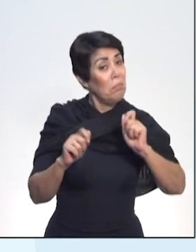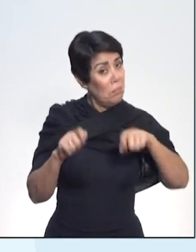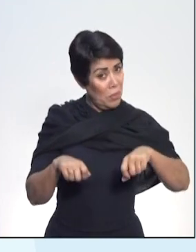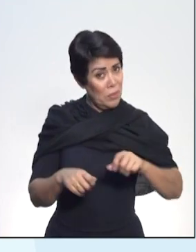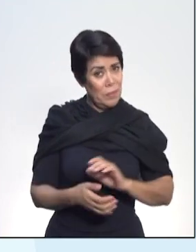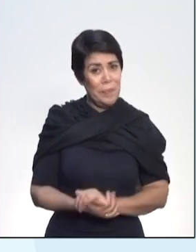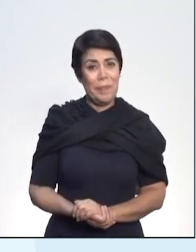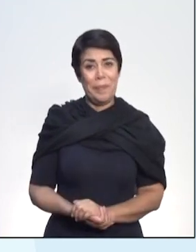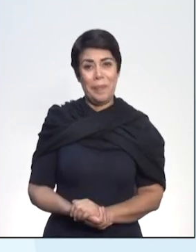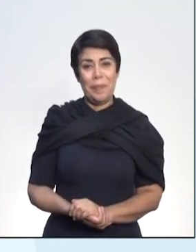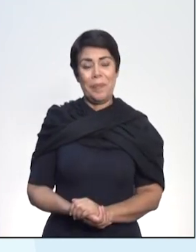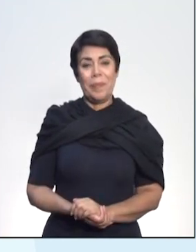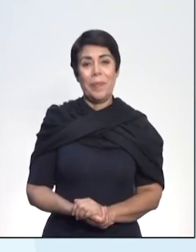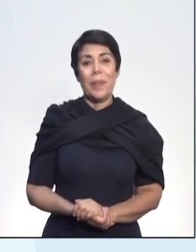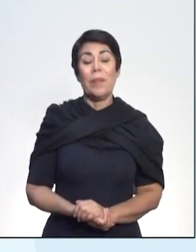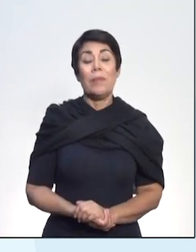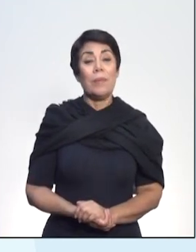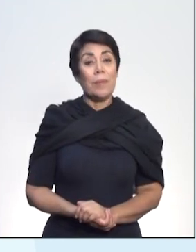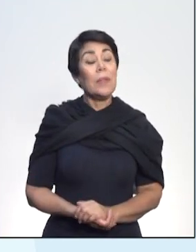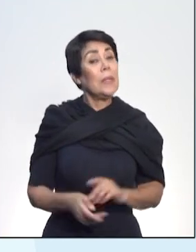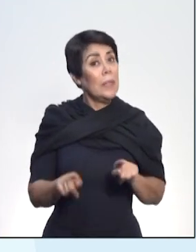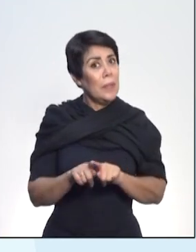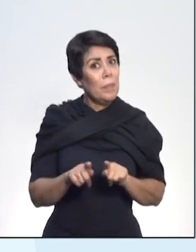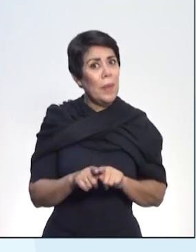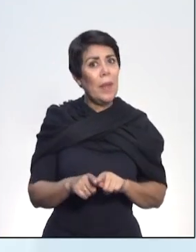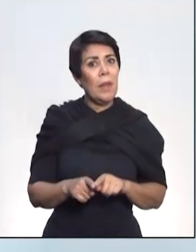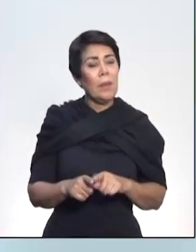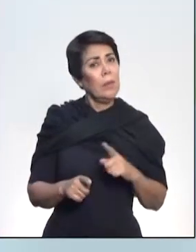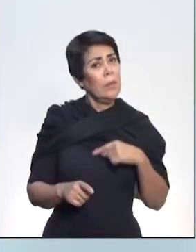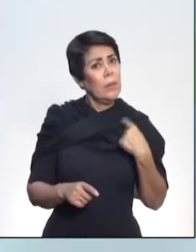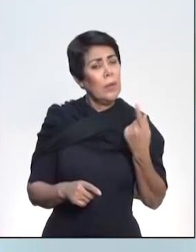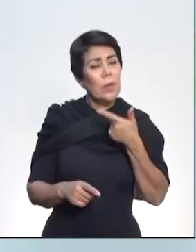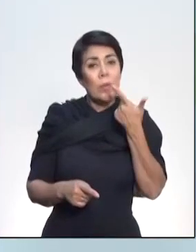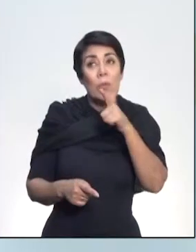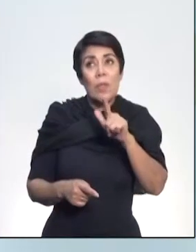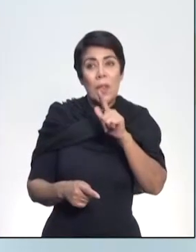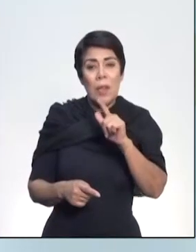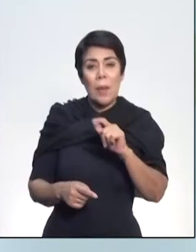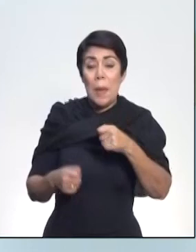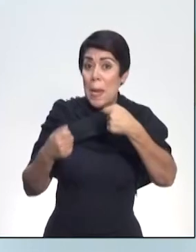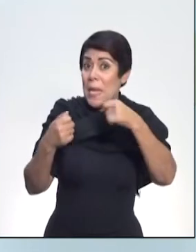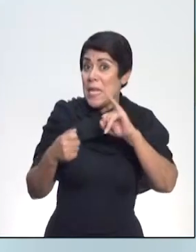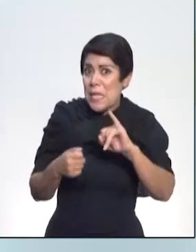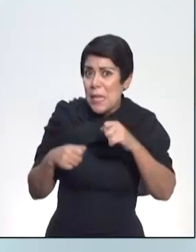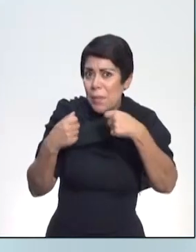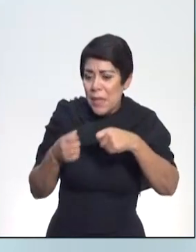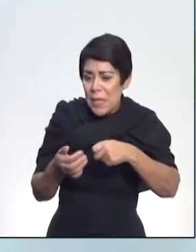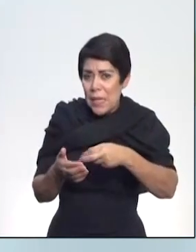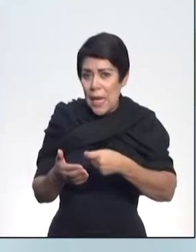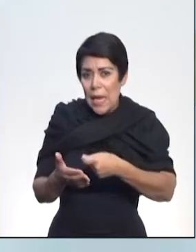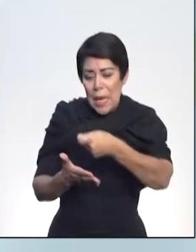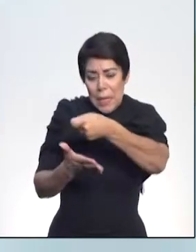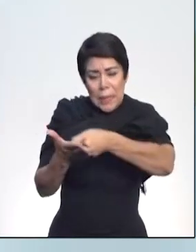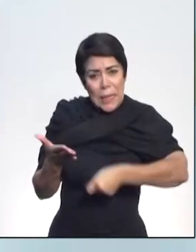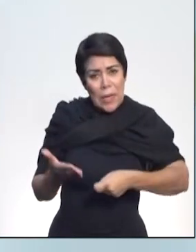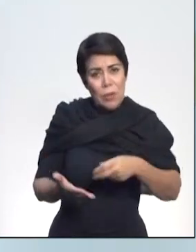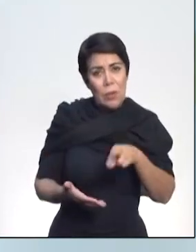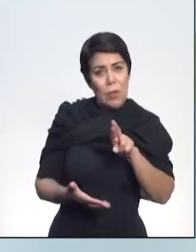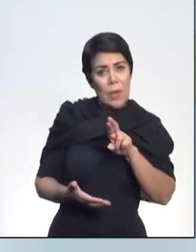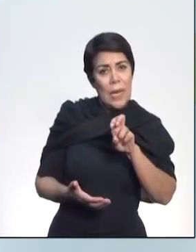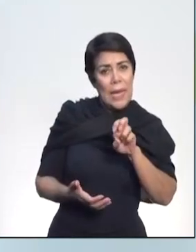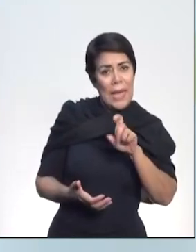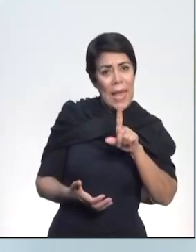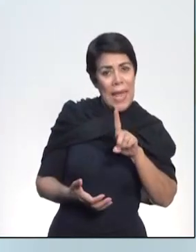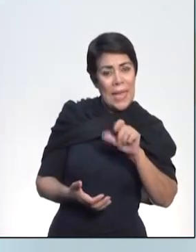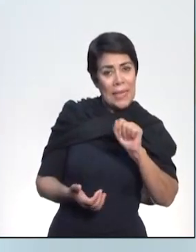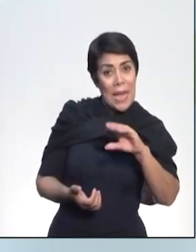internet. Então, é importante, até para que a gente faça uma boa redação, e já que vocês estão no ensino médio, né, é importante a